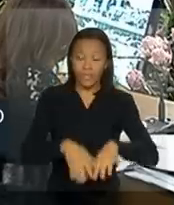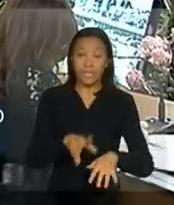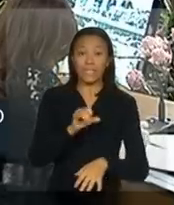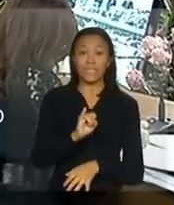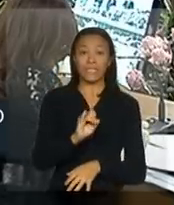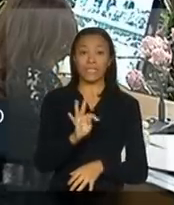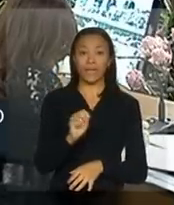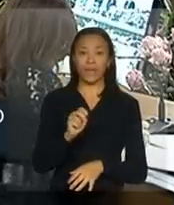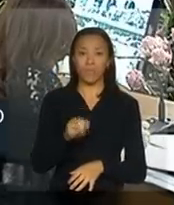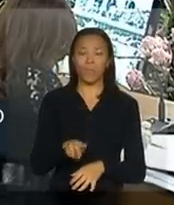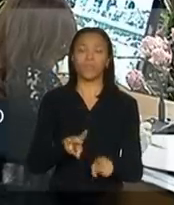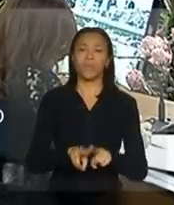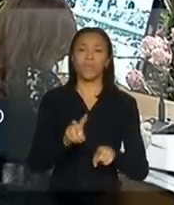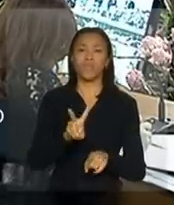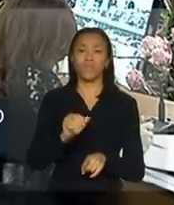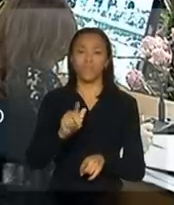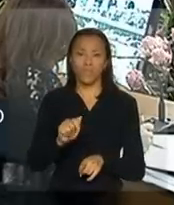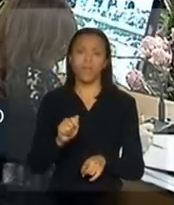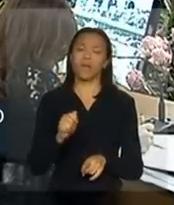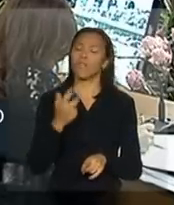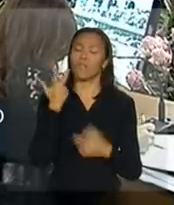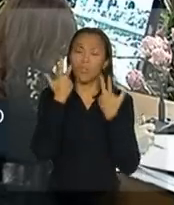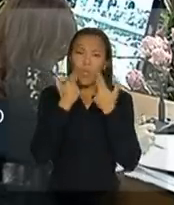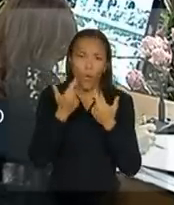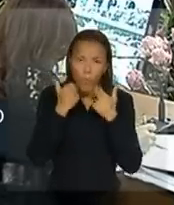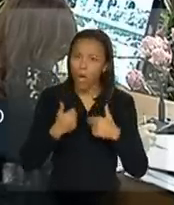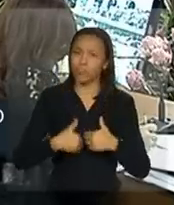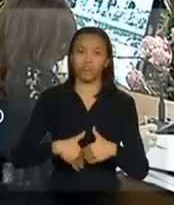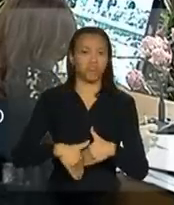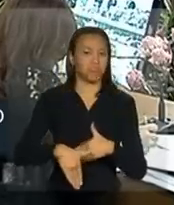Reis, continuam seus trâmites normais.